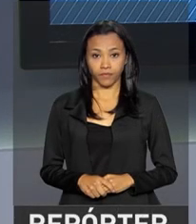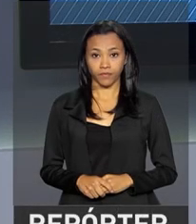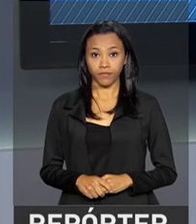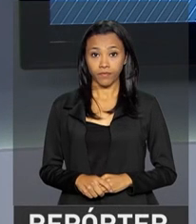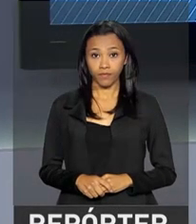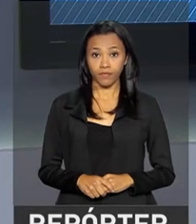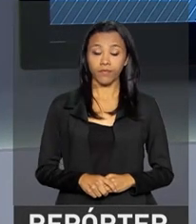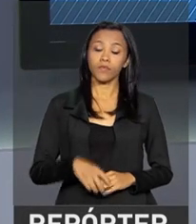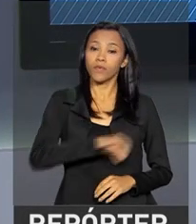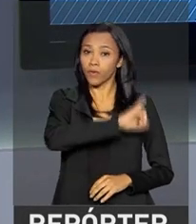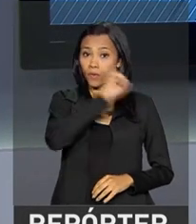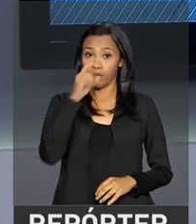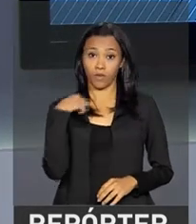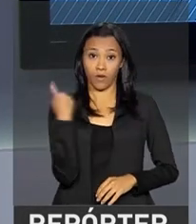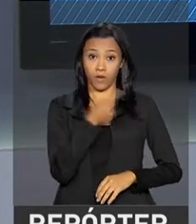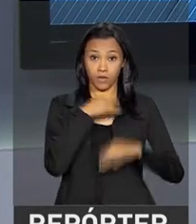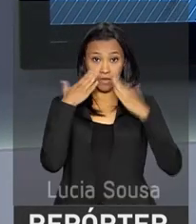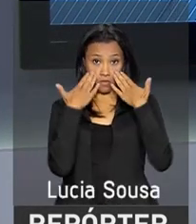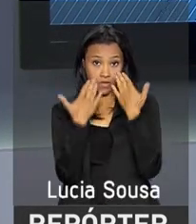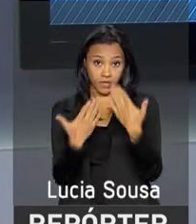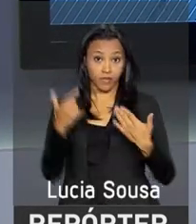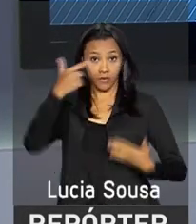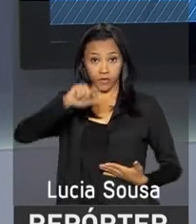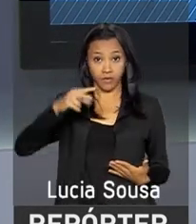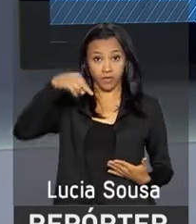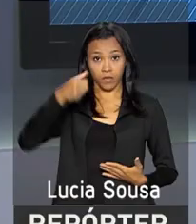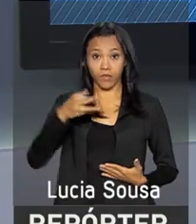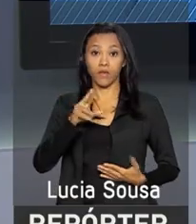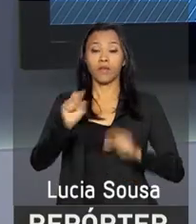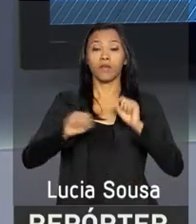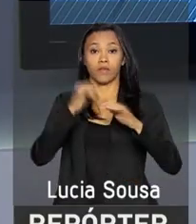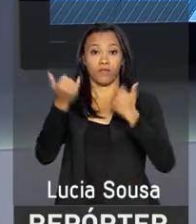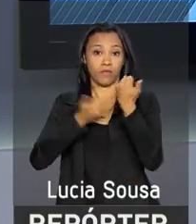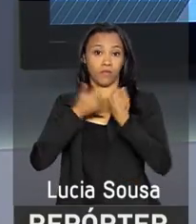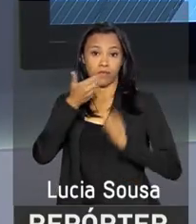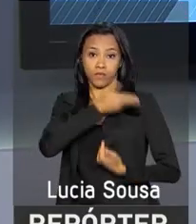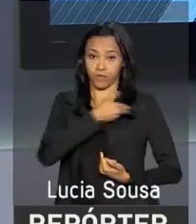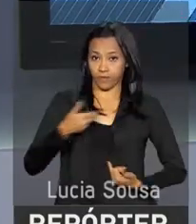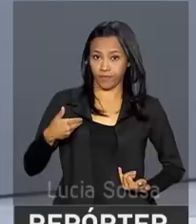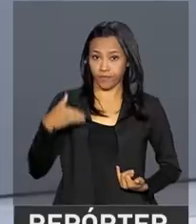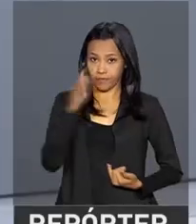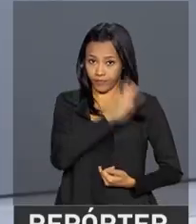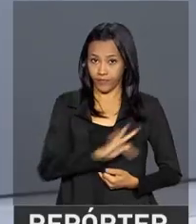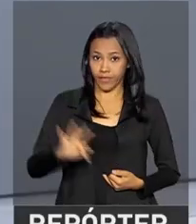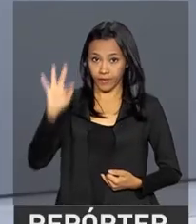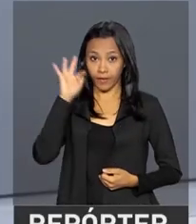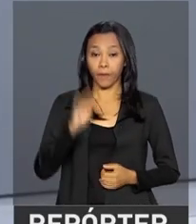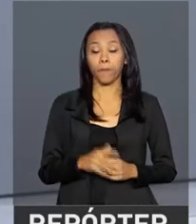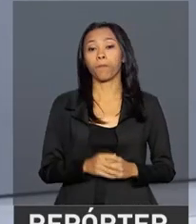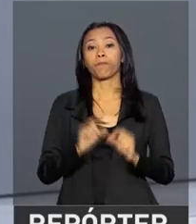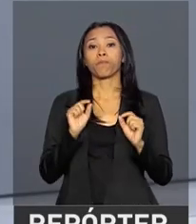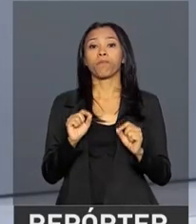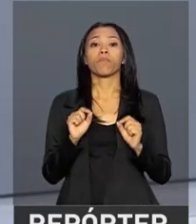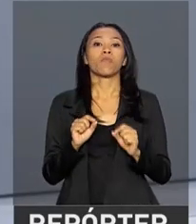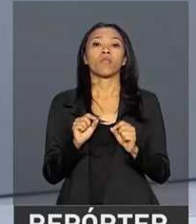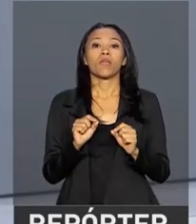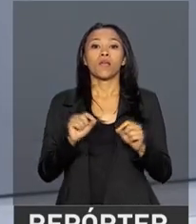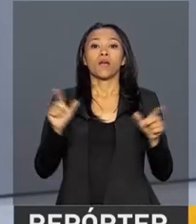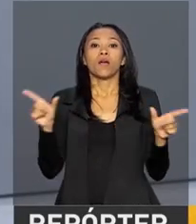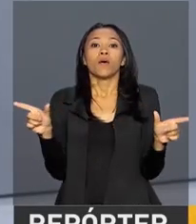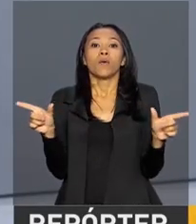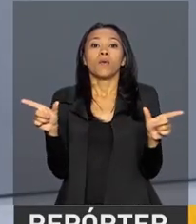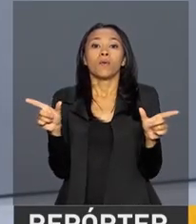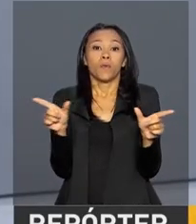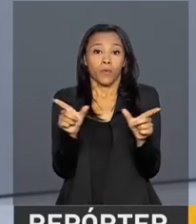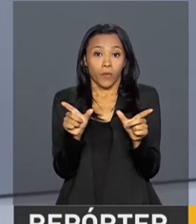o la no ar mais uma edição do repórter nbr notícias do governo federal o índice de atividade econômica do